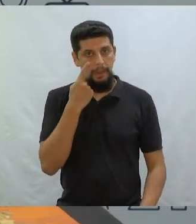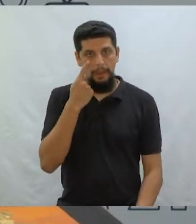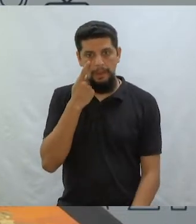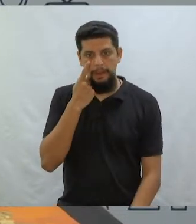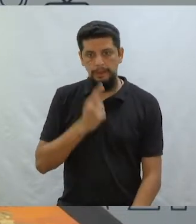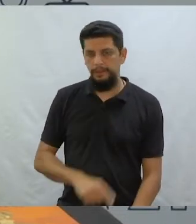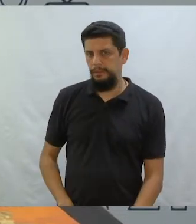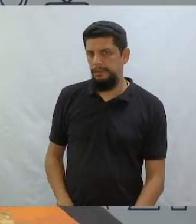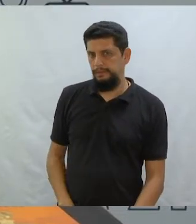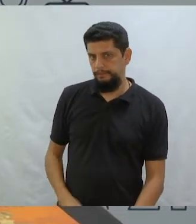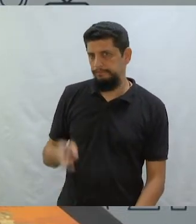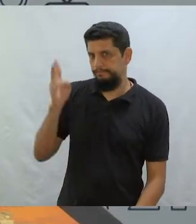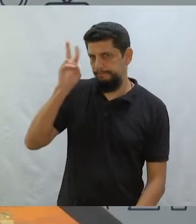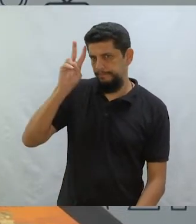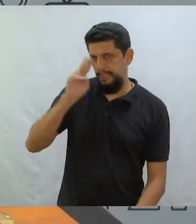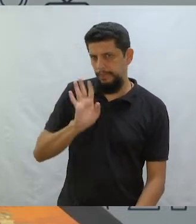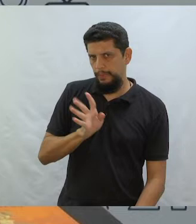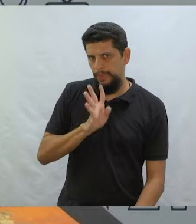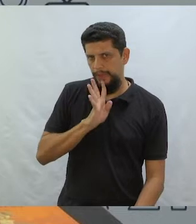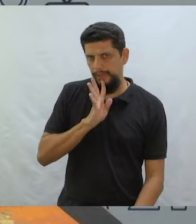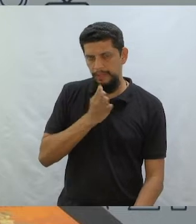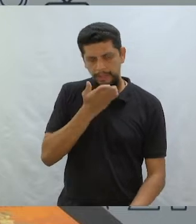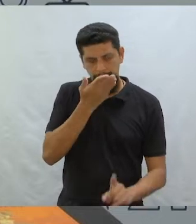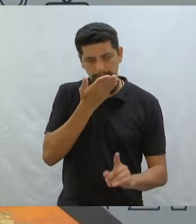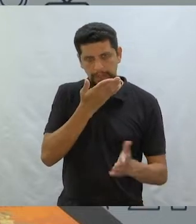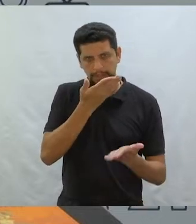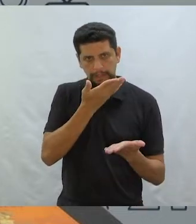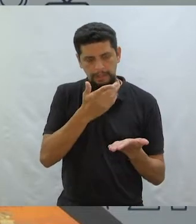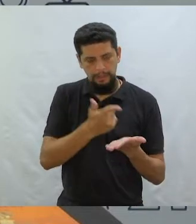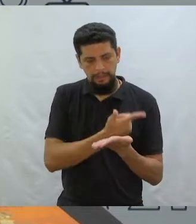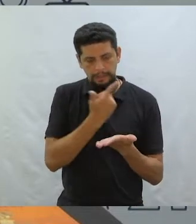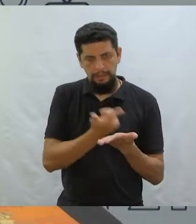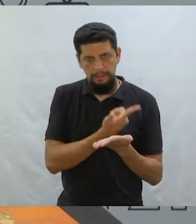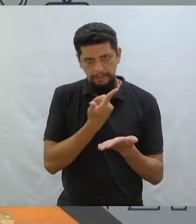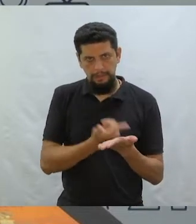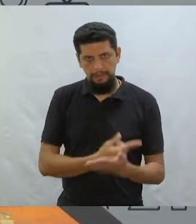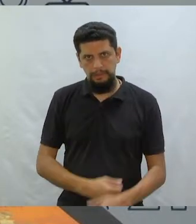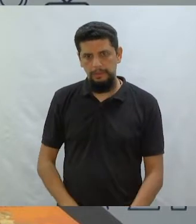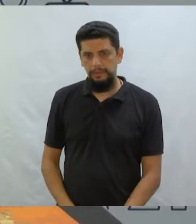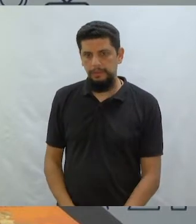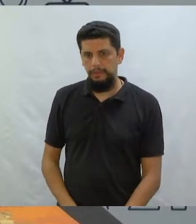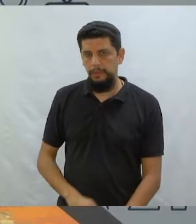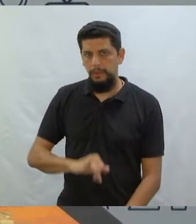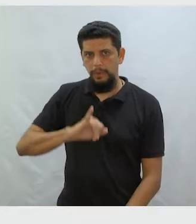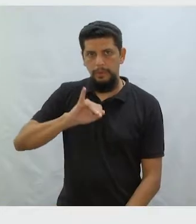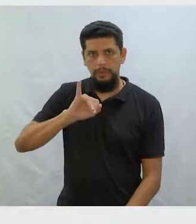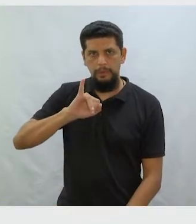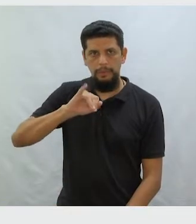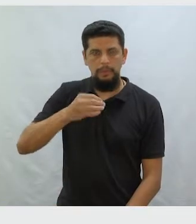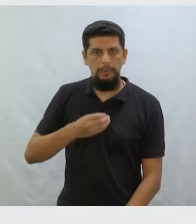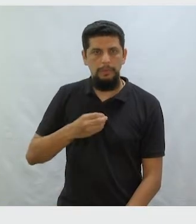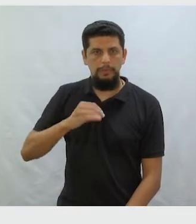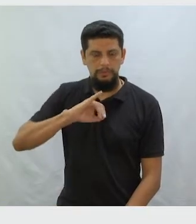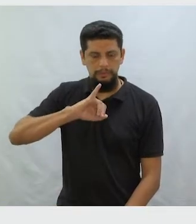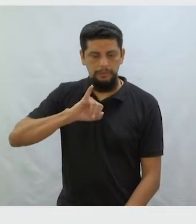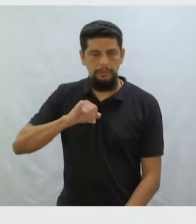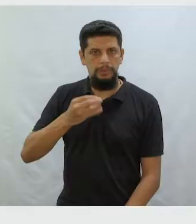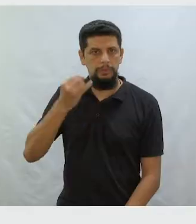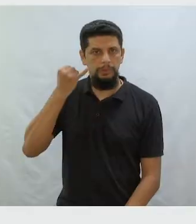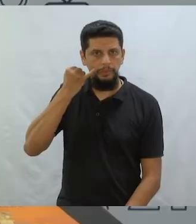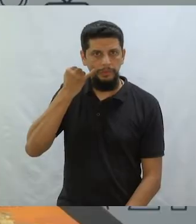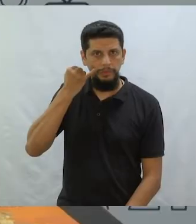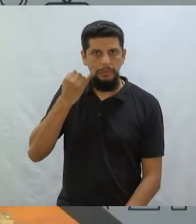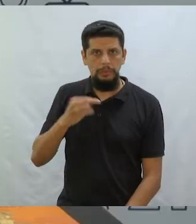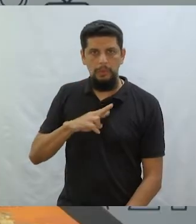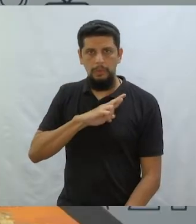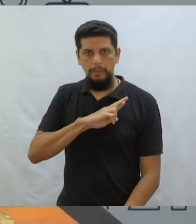só estão lembrados desse conhecem esse nome Romeu e Julieta a gente já falou sobre Romeu e Julieta Mas